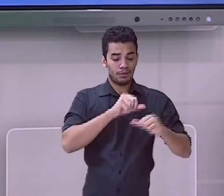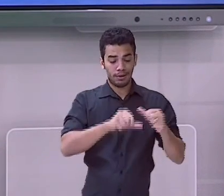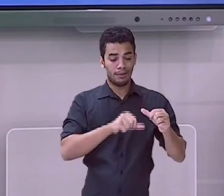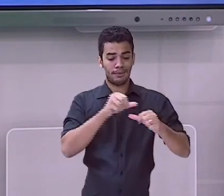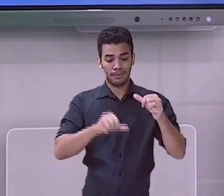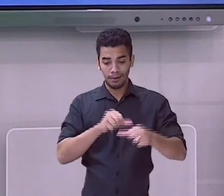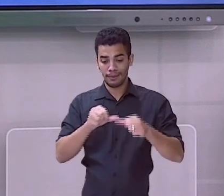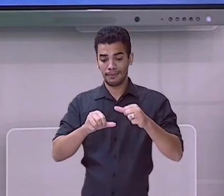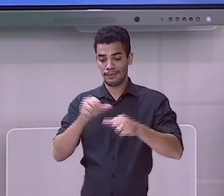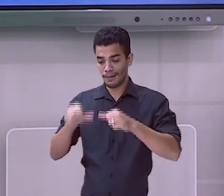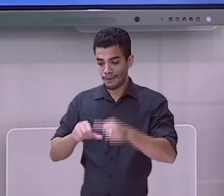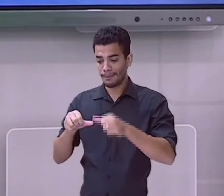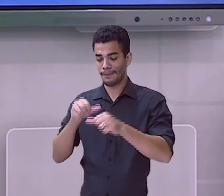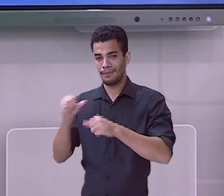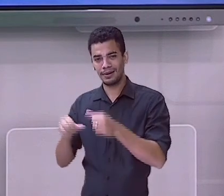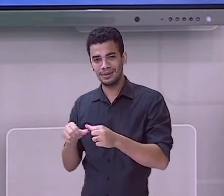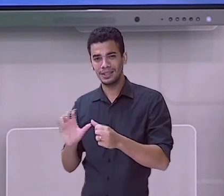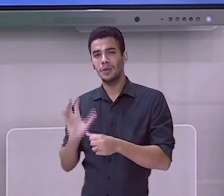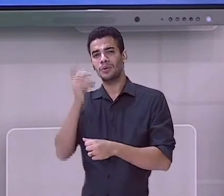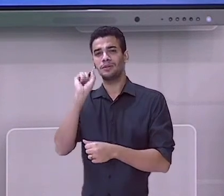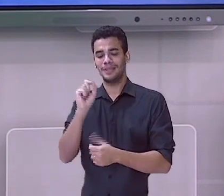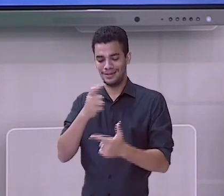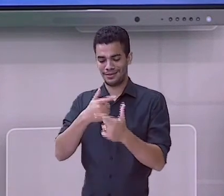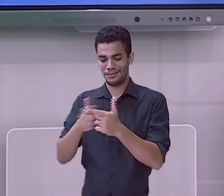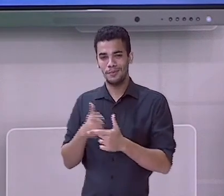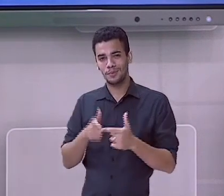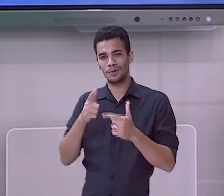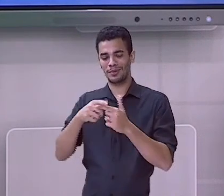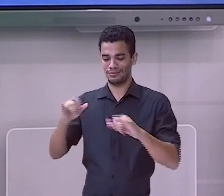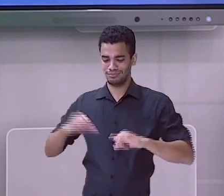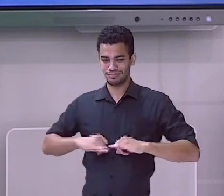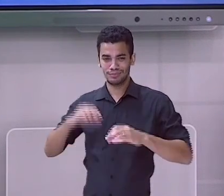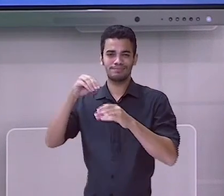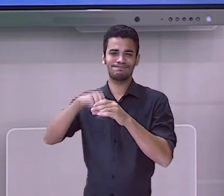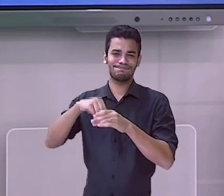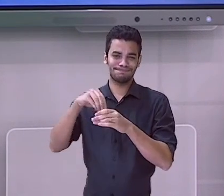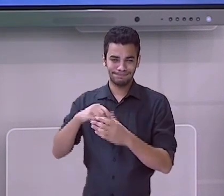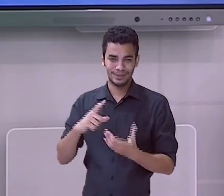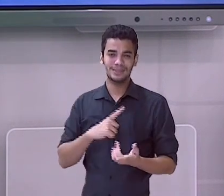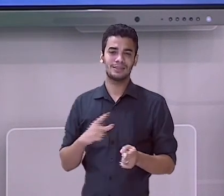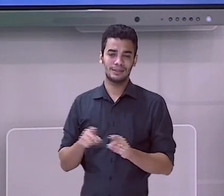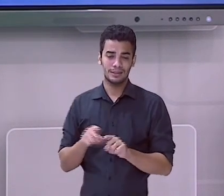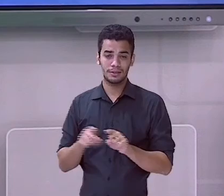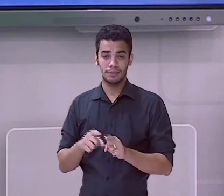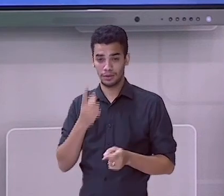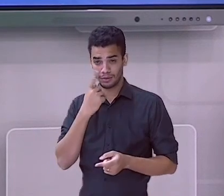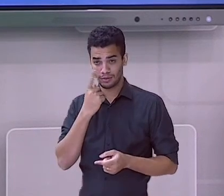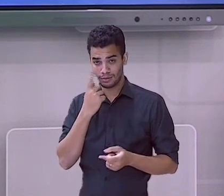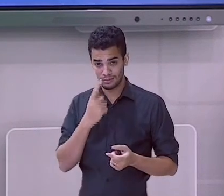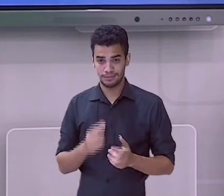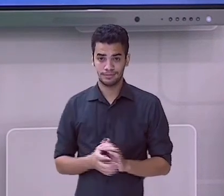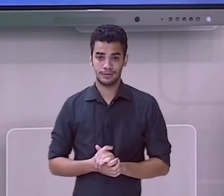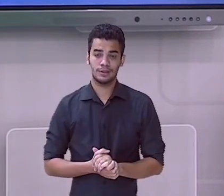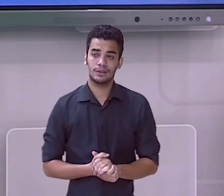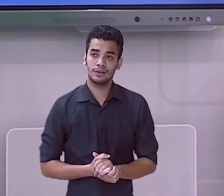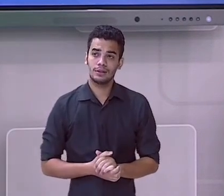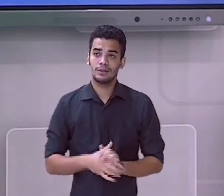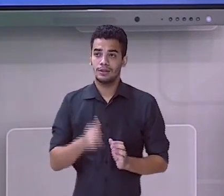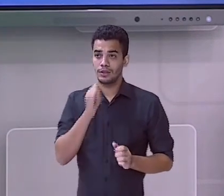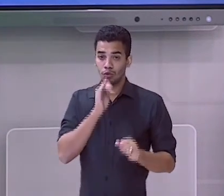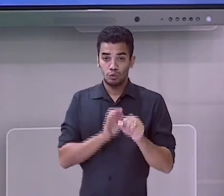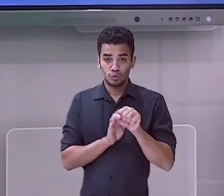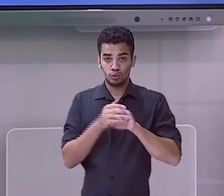trazer para a pessoa alguns danos. Vamos ver como que são os glóbulos brancos. Os glóbulos